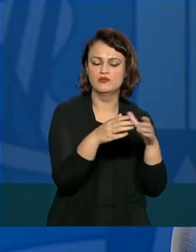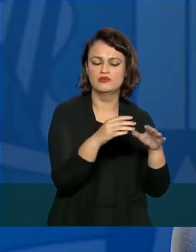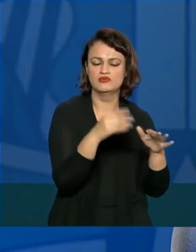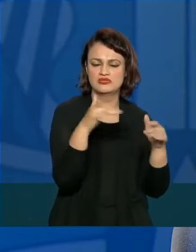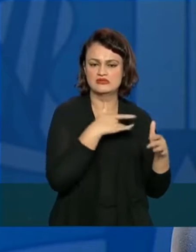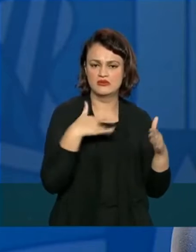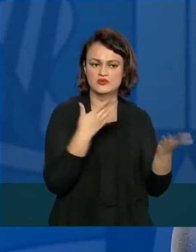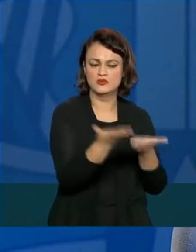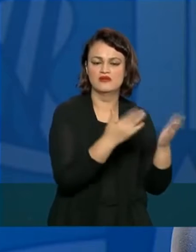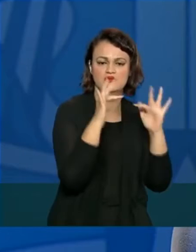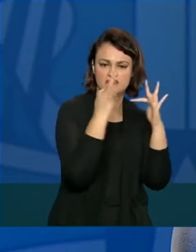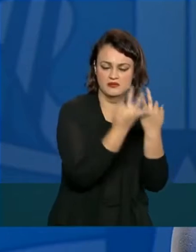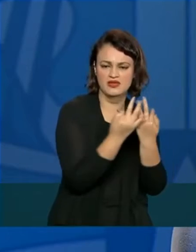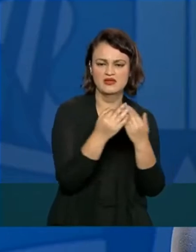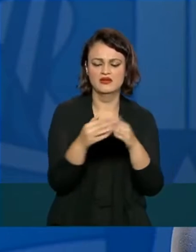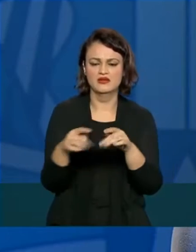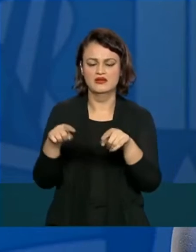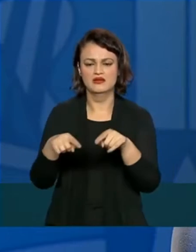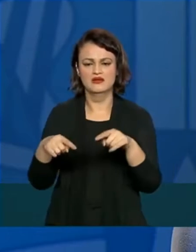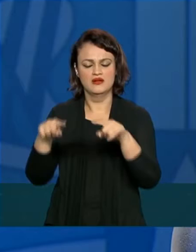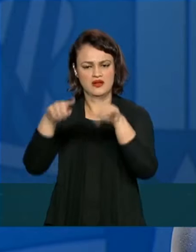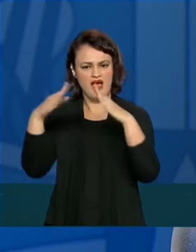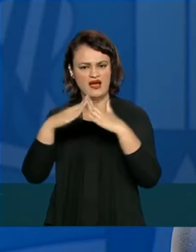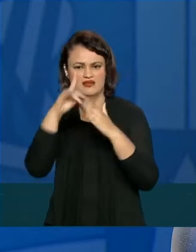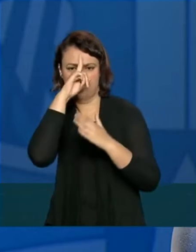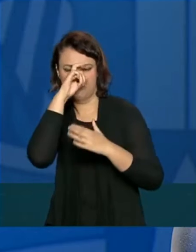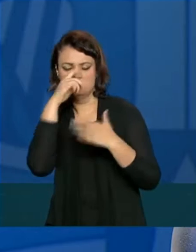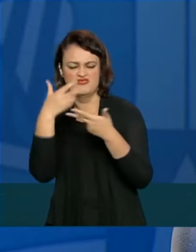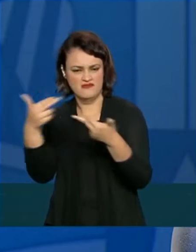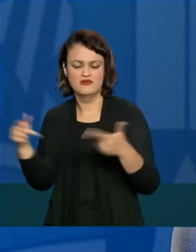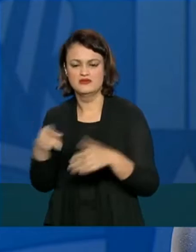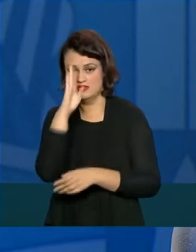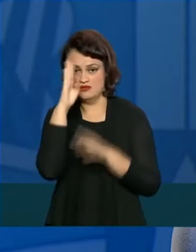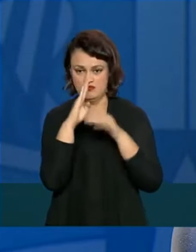vão operar as unidades básicas de saúde, vão trabalhar na atenção primária.